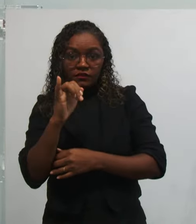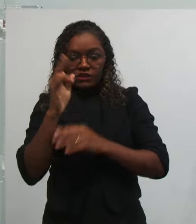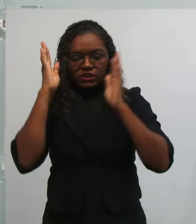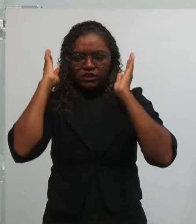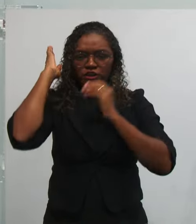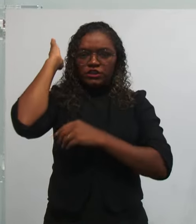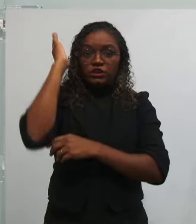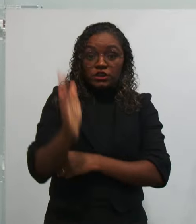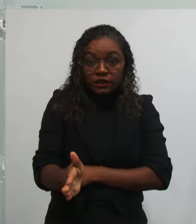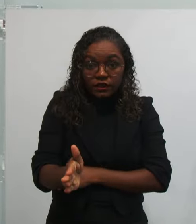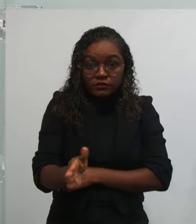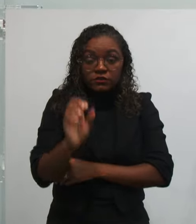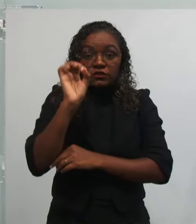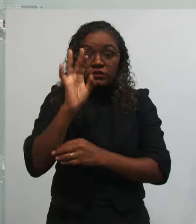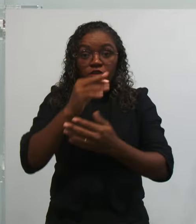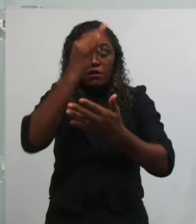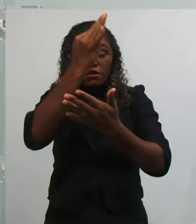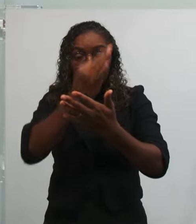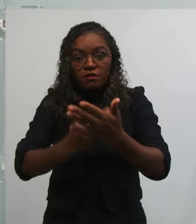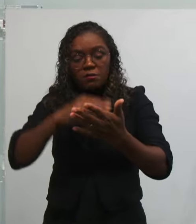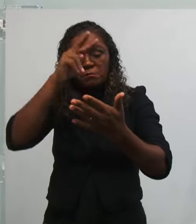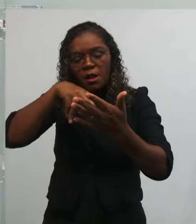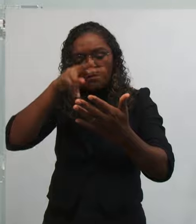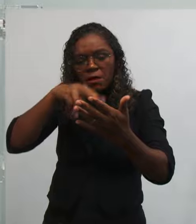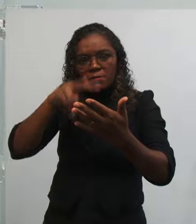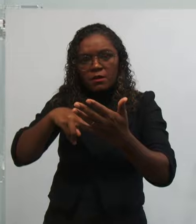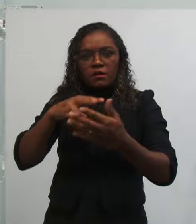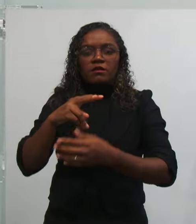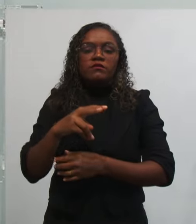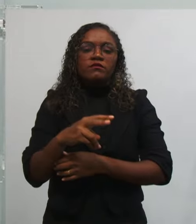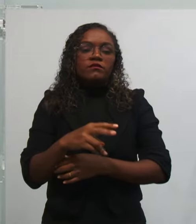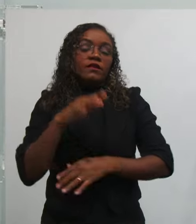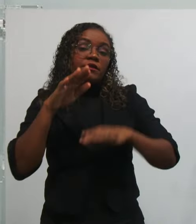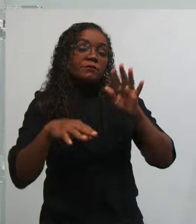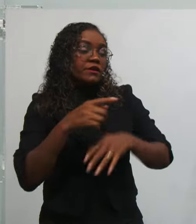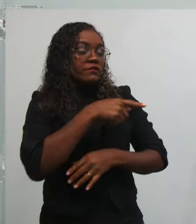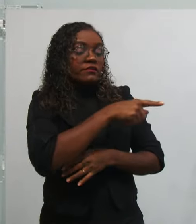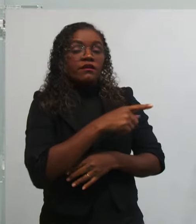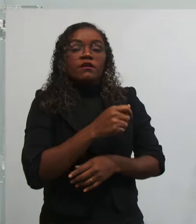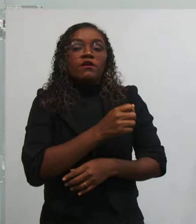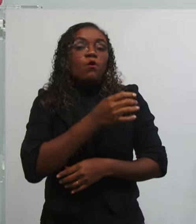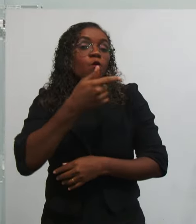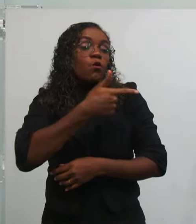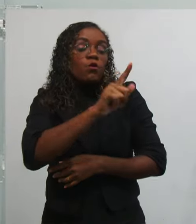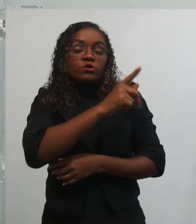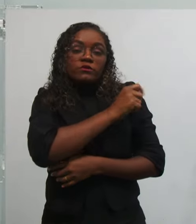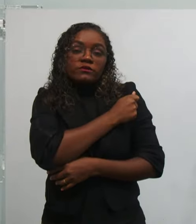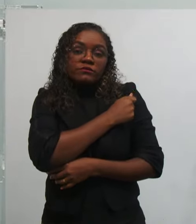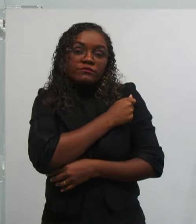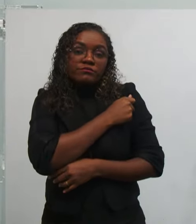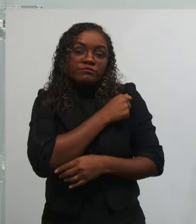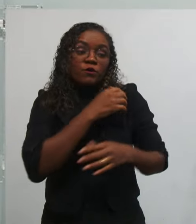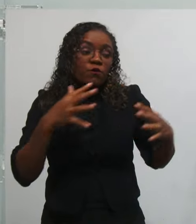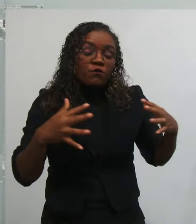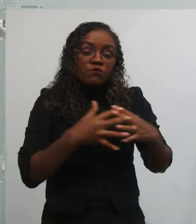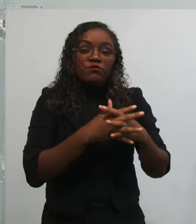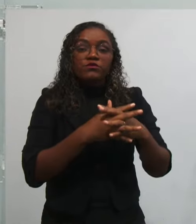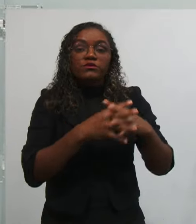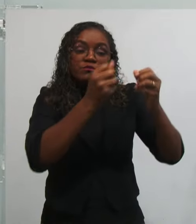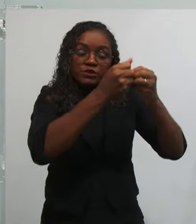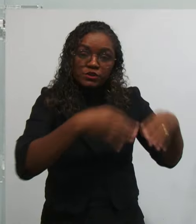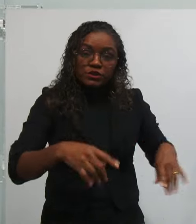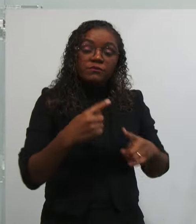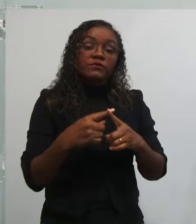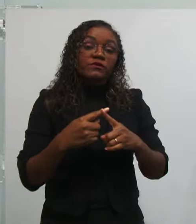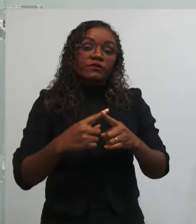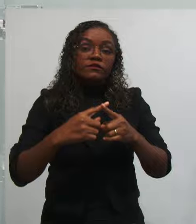está desfavorecendo aqueles que TM uma facilidade mais de escrever então qual é o nosso objetivo que ele Aprenda um conteúdo e que